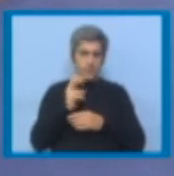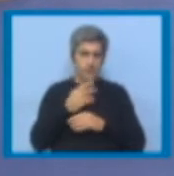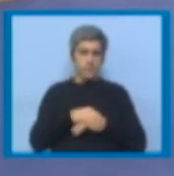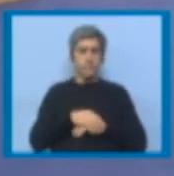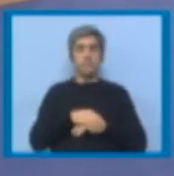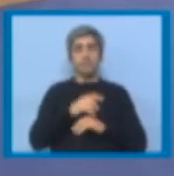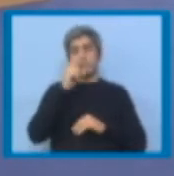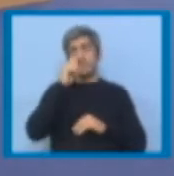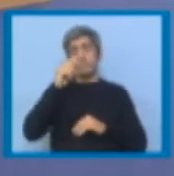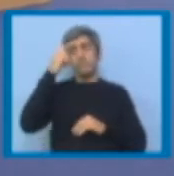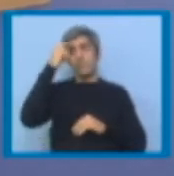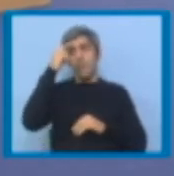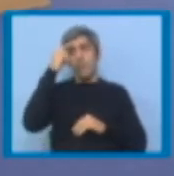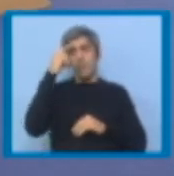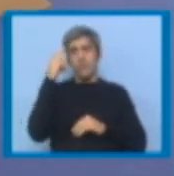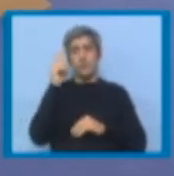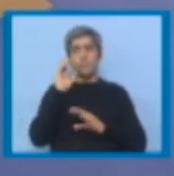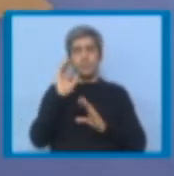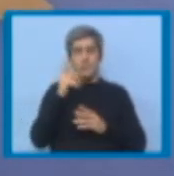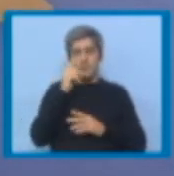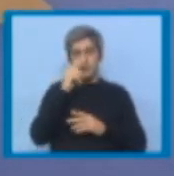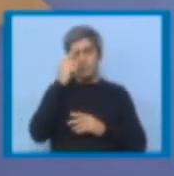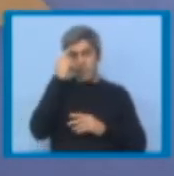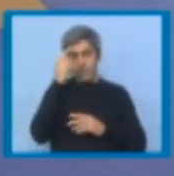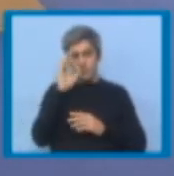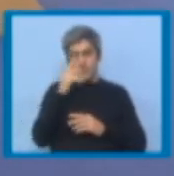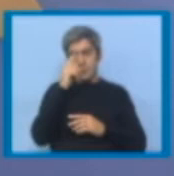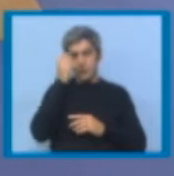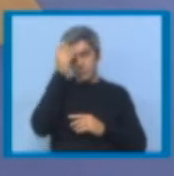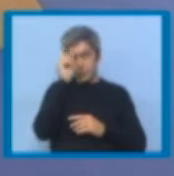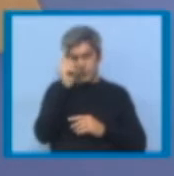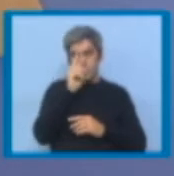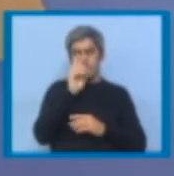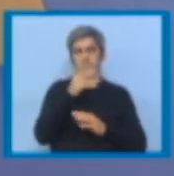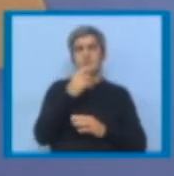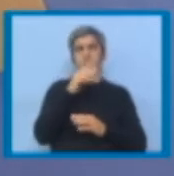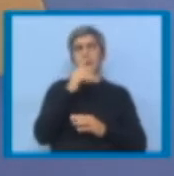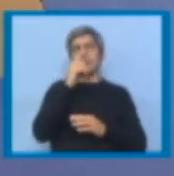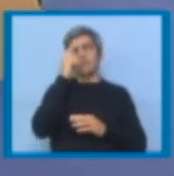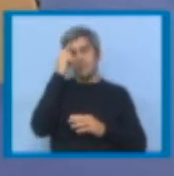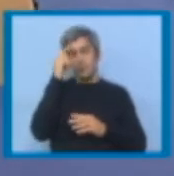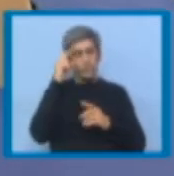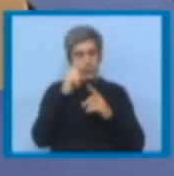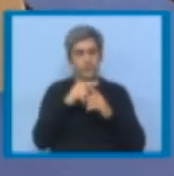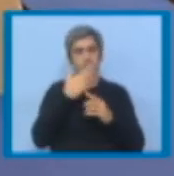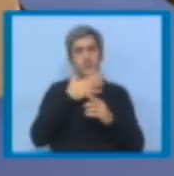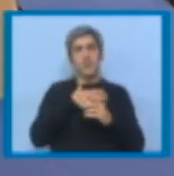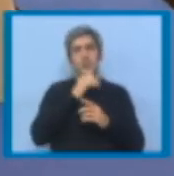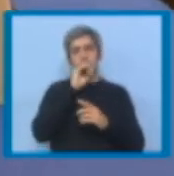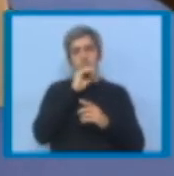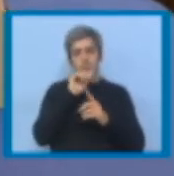a memória... Claro que tem de haver memória, mas sobretudo tem de haver memória para se tirarem lições, para